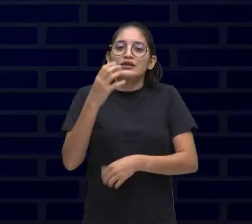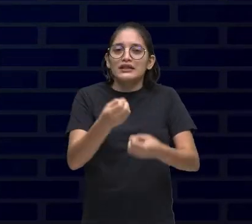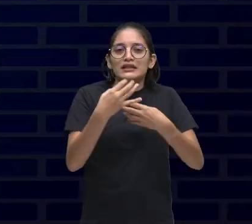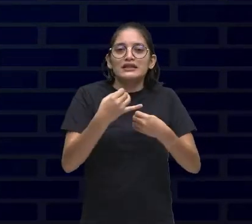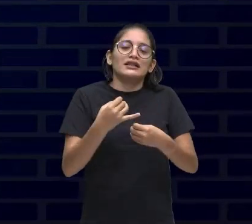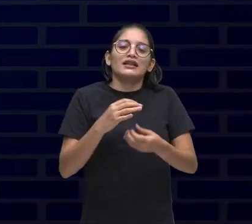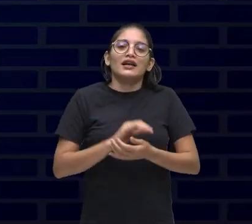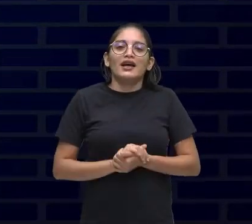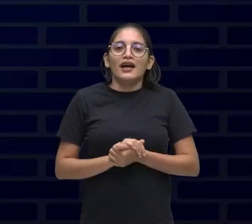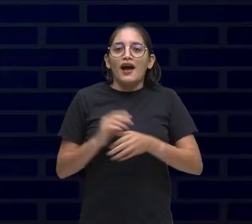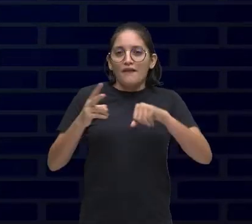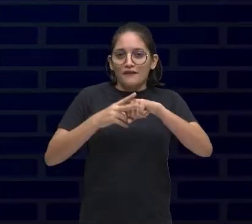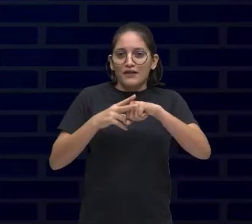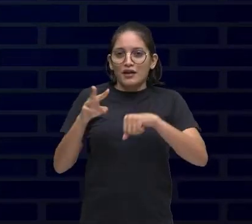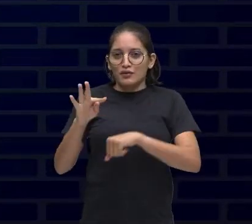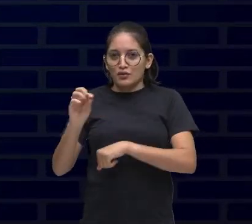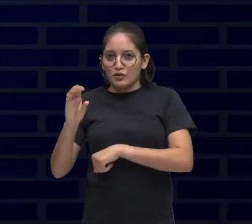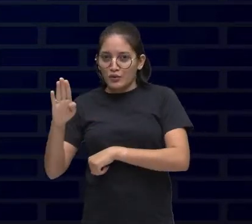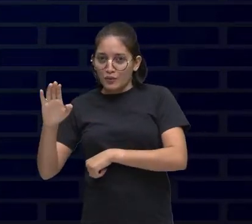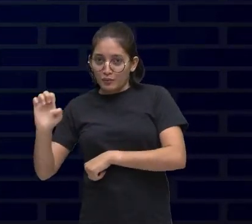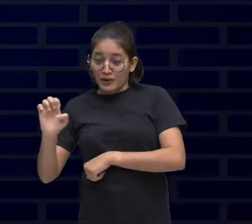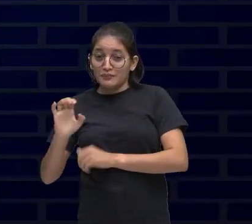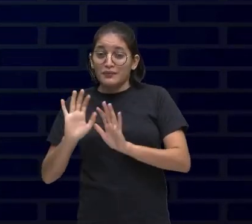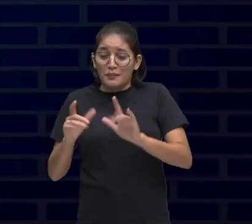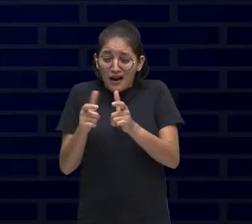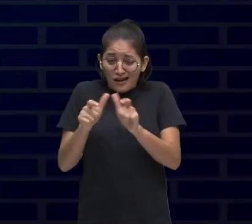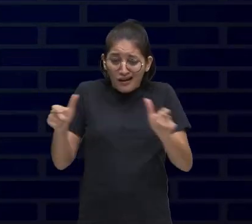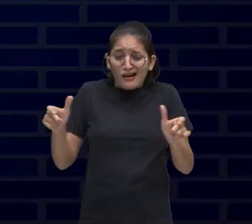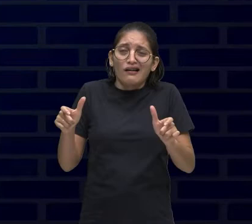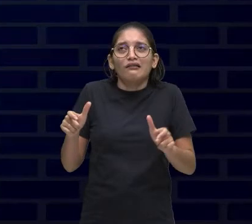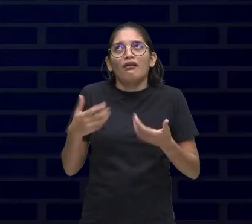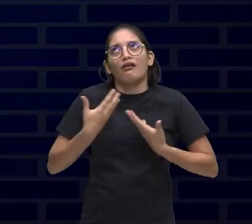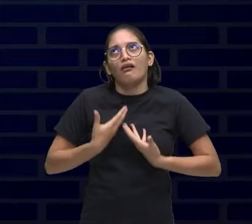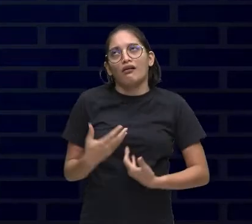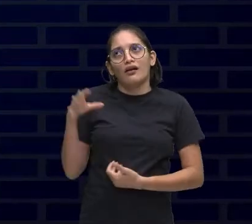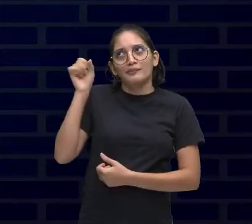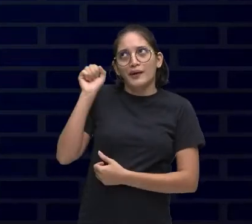be, mas que a maioria está cansada de ouvir.